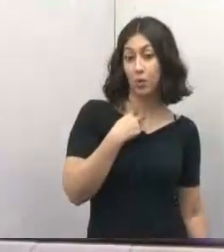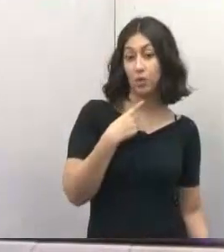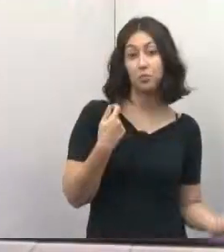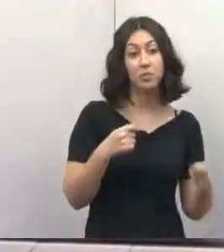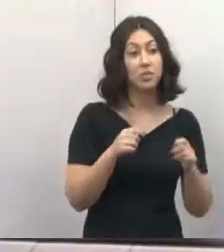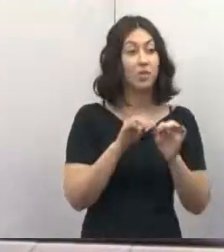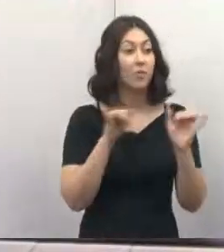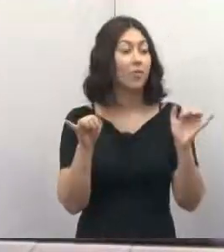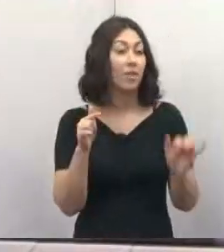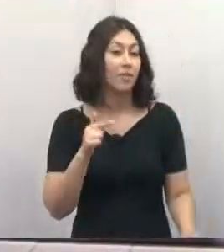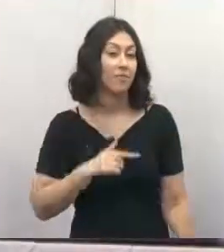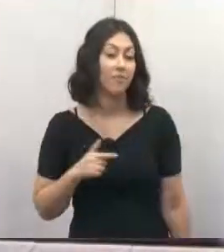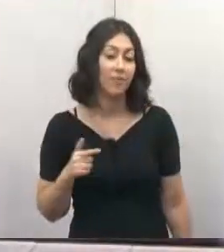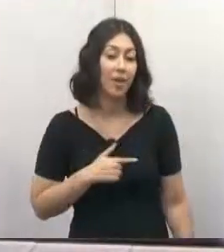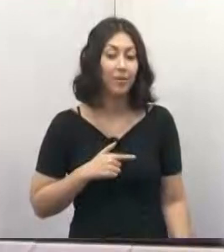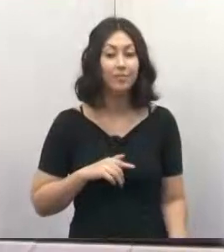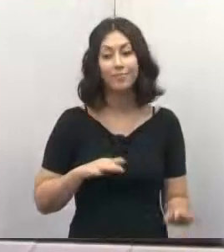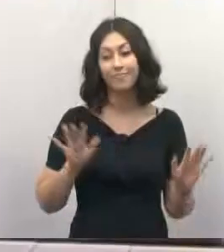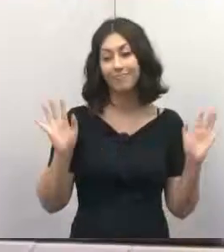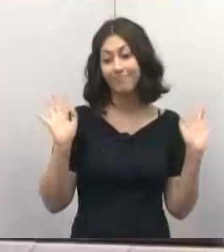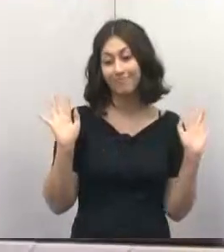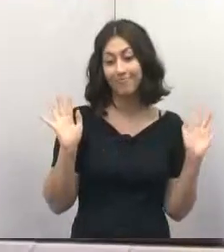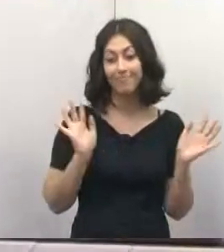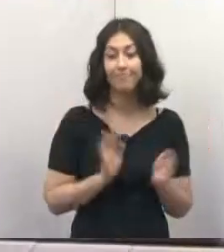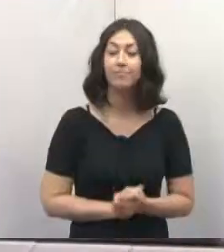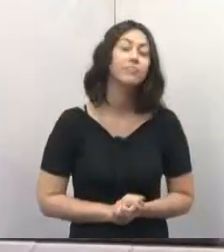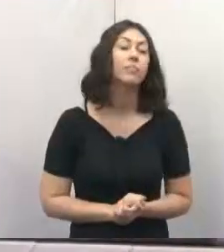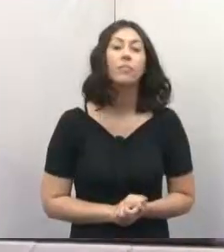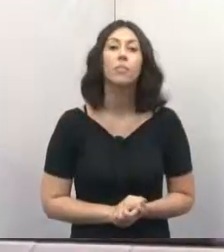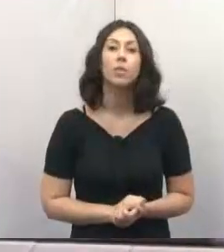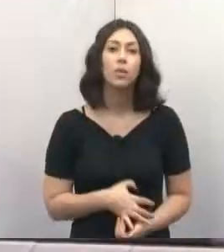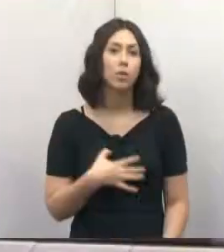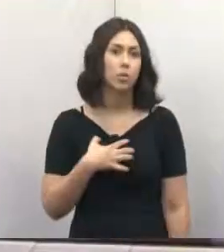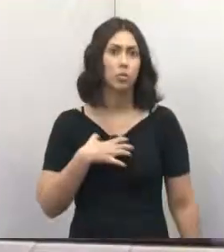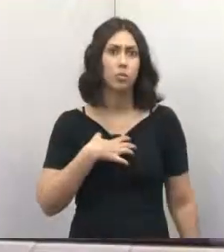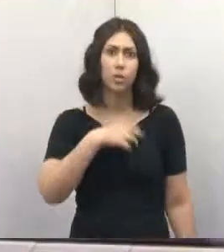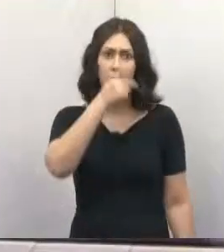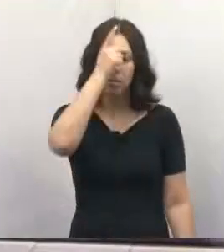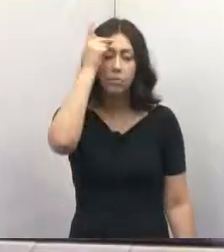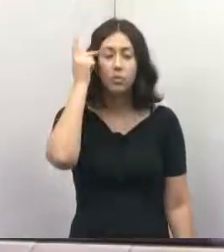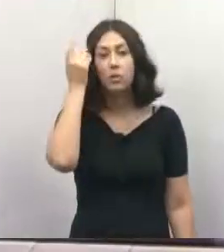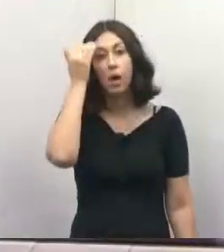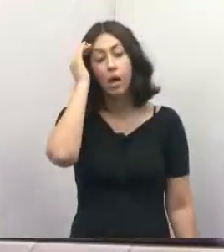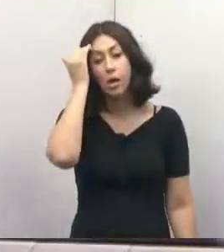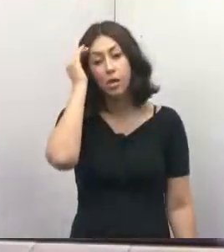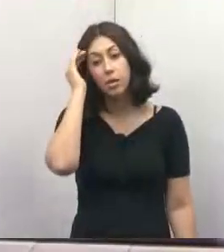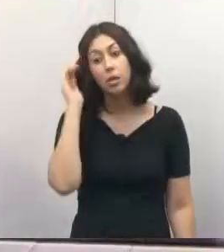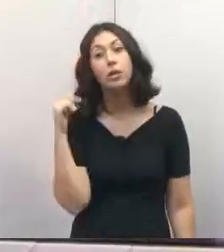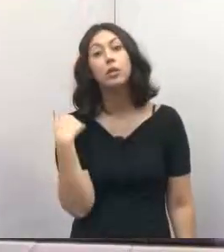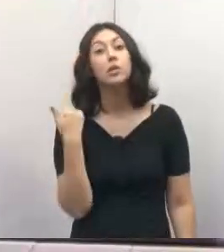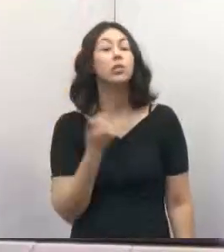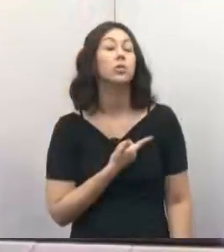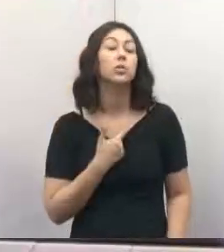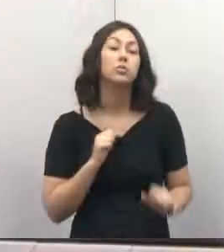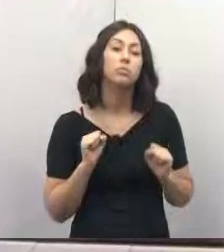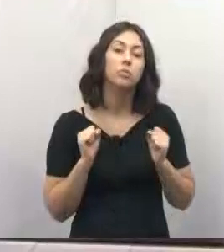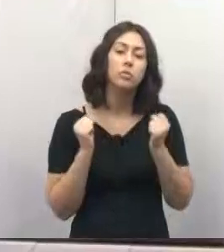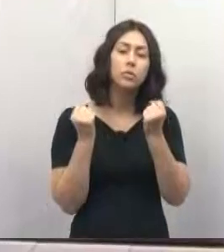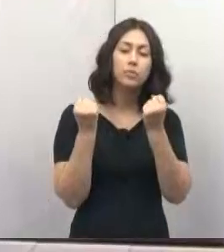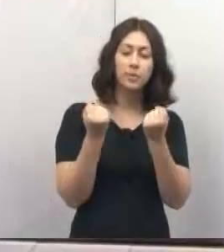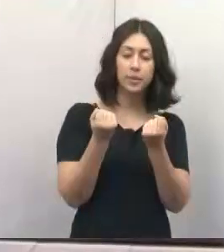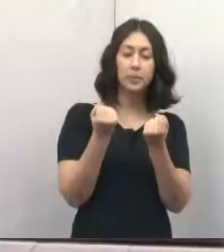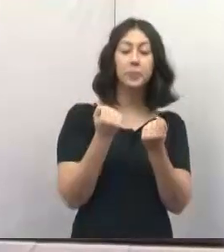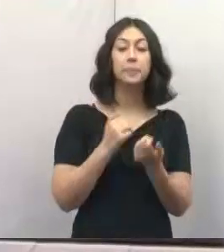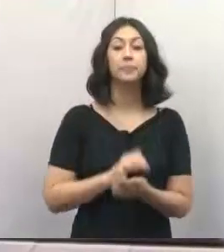não é? Mas a gente fala de uma forma que as pessoas entendam o que nós estamos defendendo aqui nessa tribuna, não